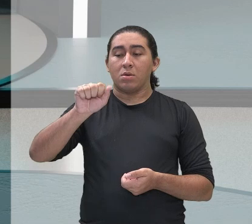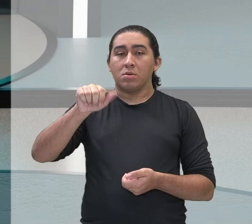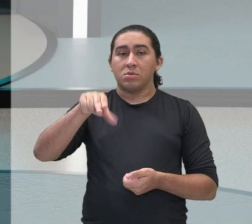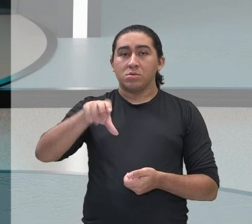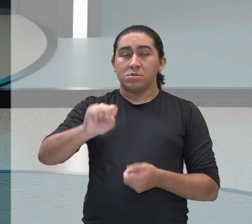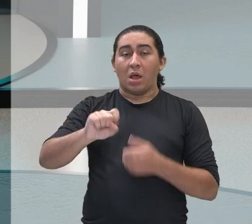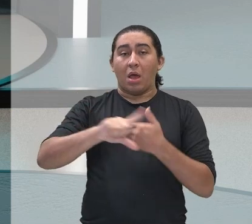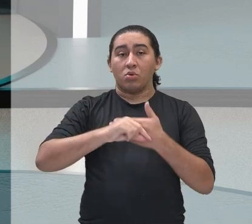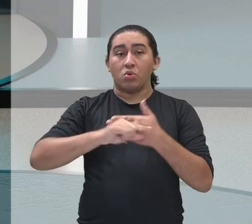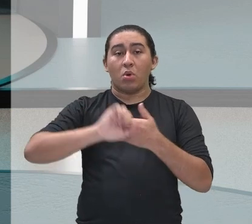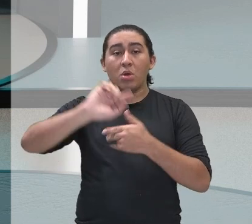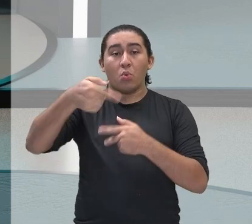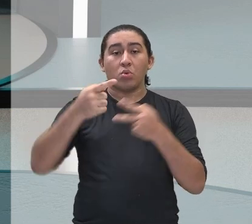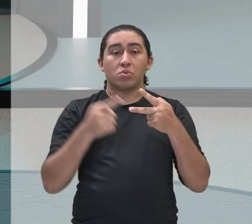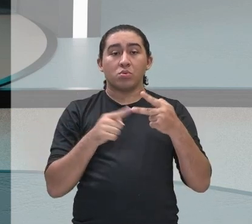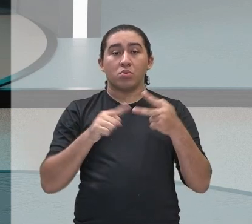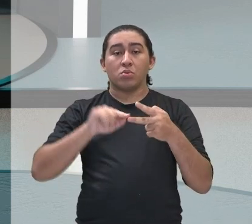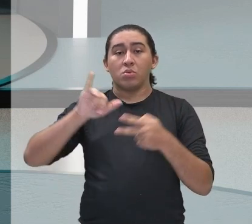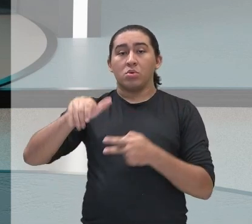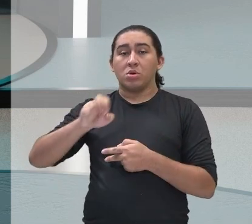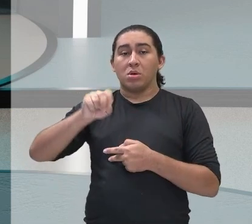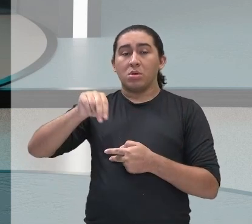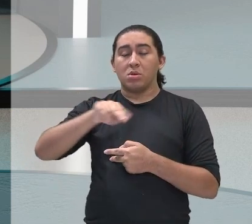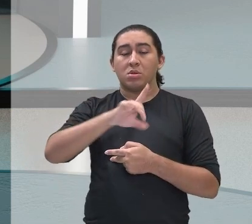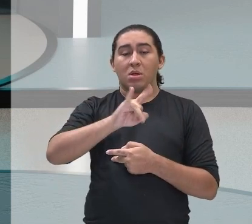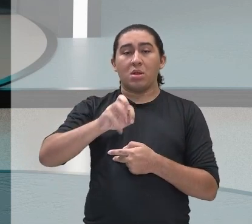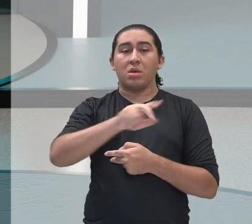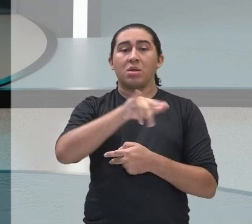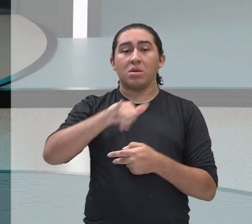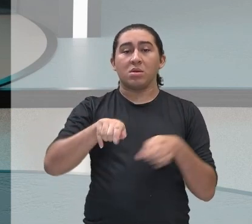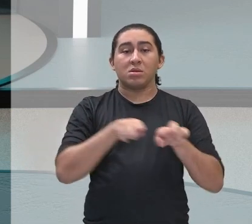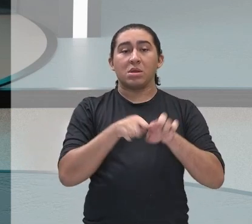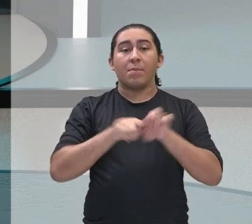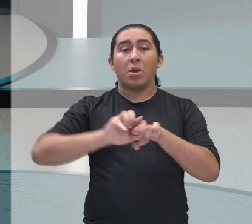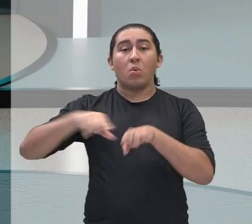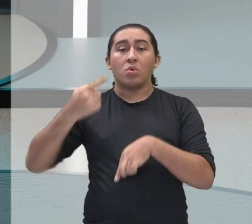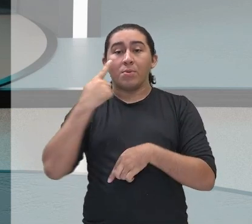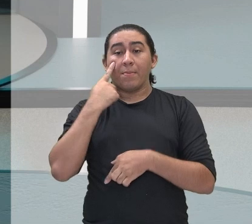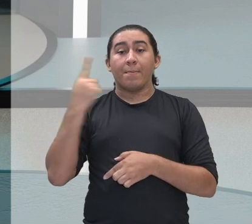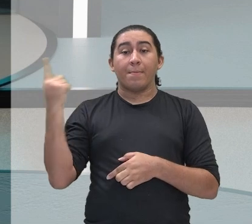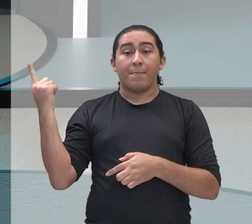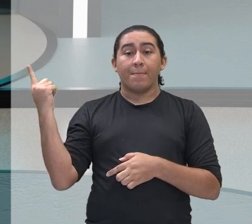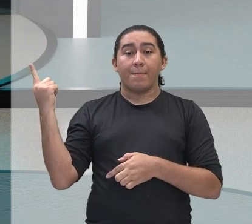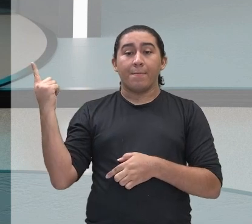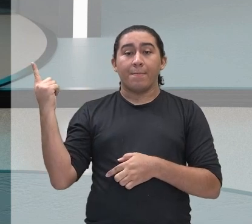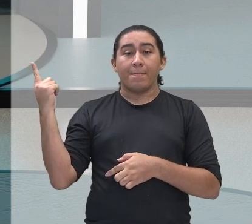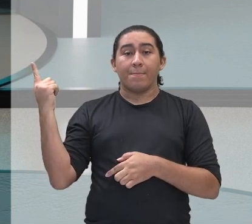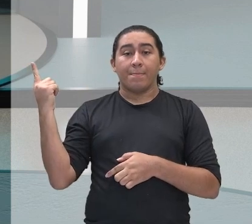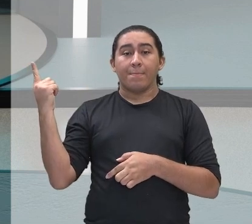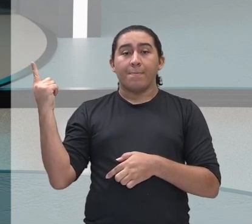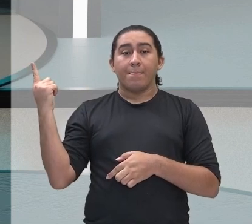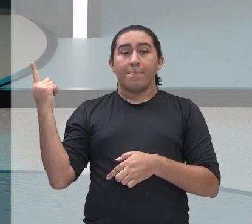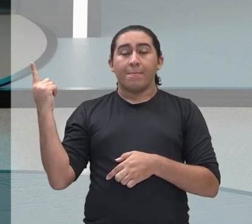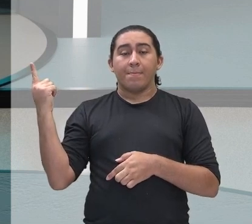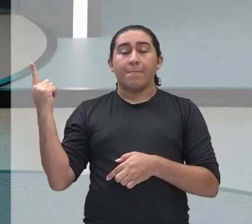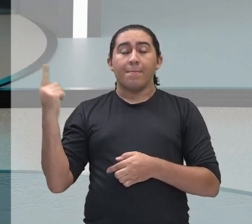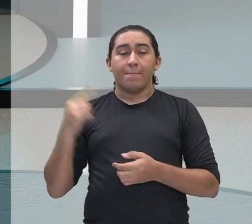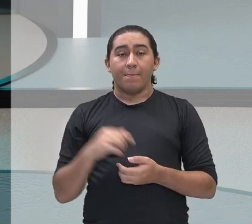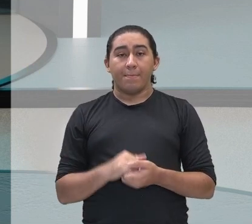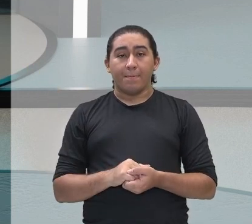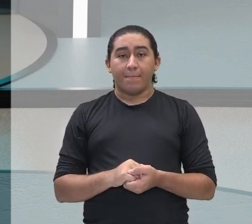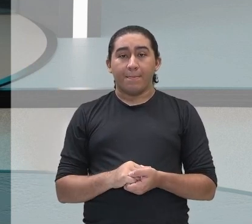Jean Delery. Então, e a História do Brasil, de Frei Vicente do